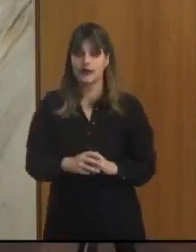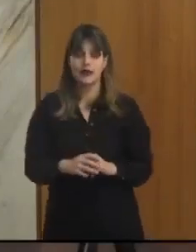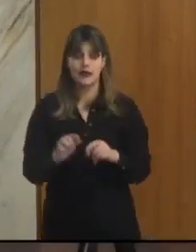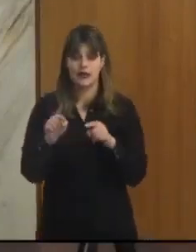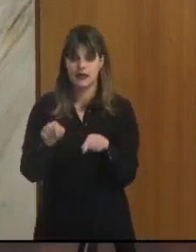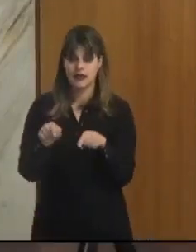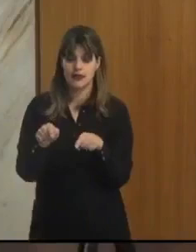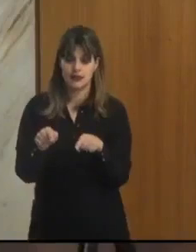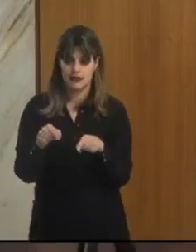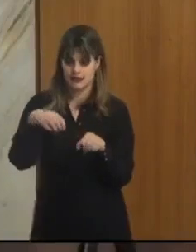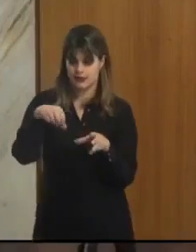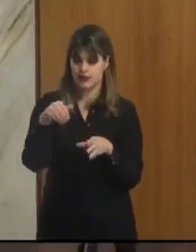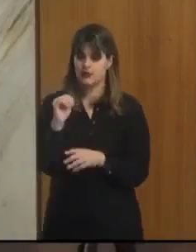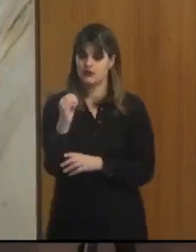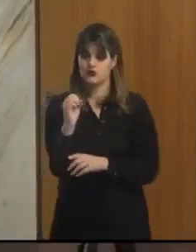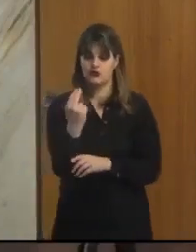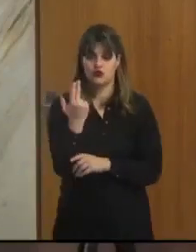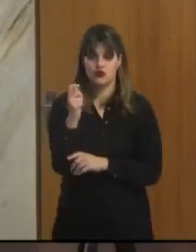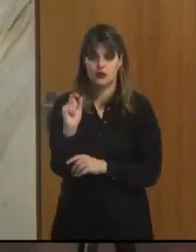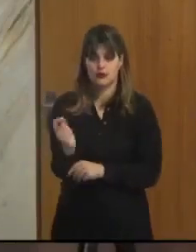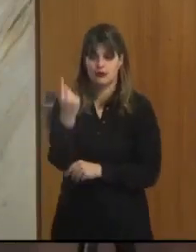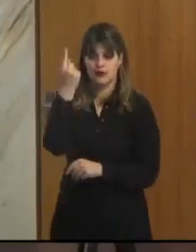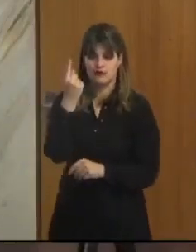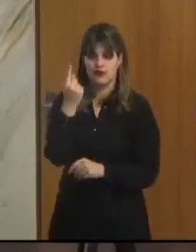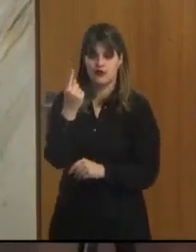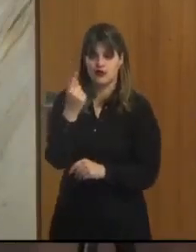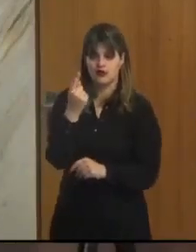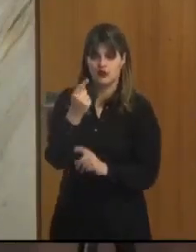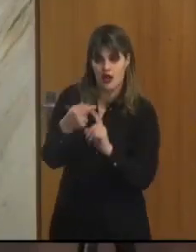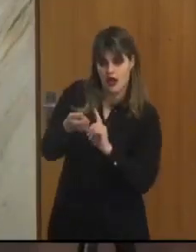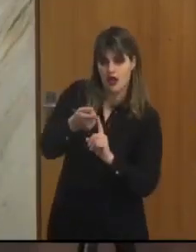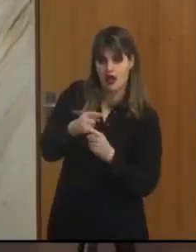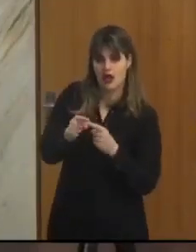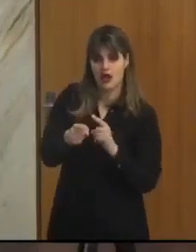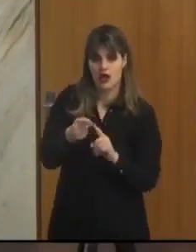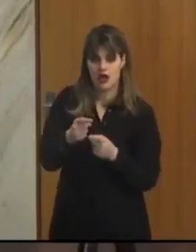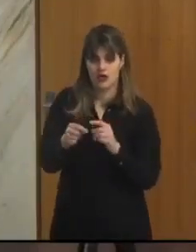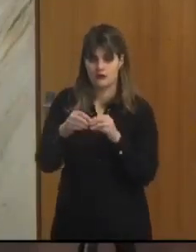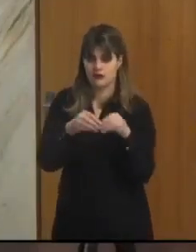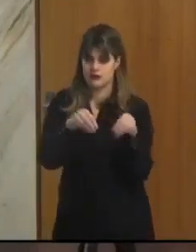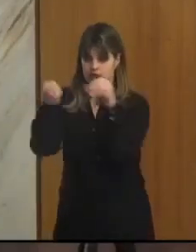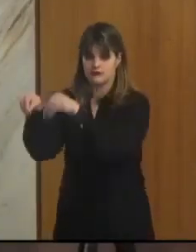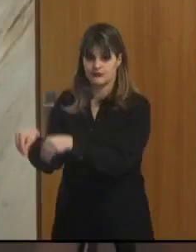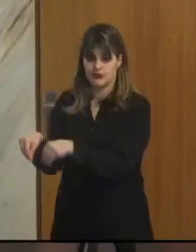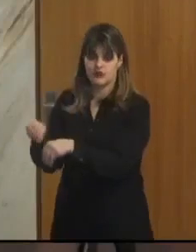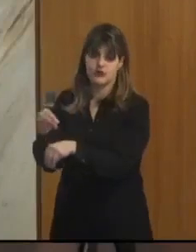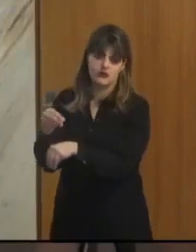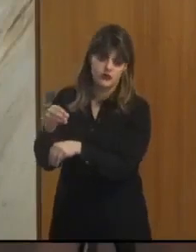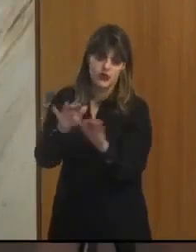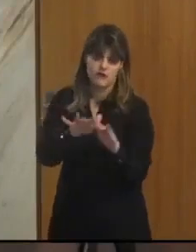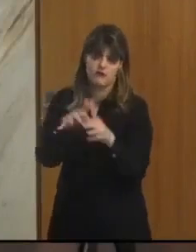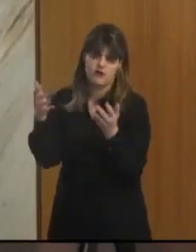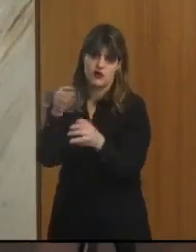Colocam a partir de Sor, pela primeira vez, as armas fora do espaço geográfico da Terra Santa. Portanto, eles